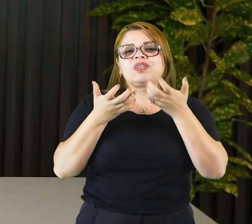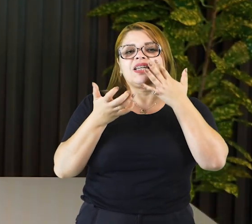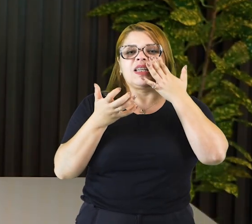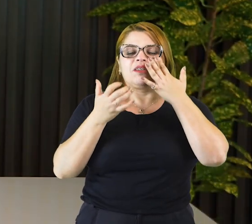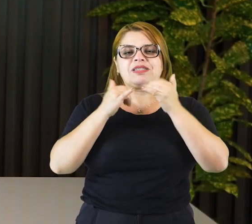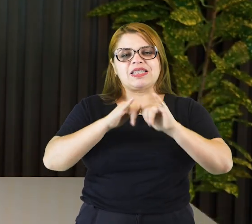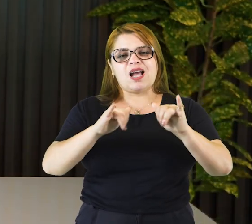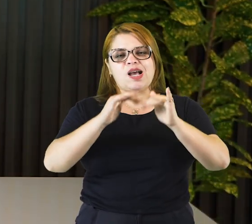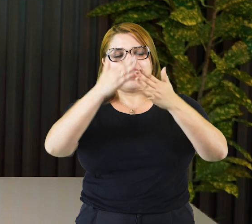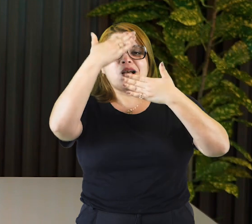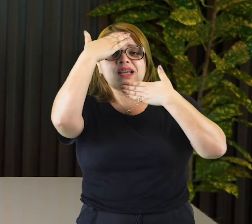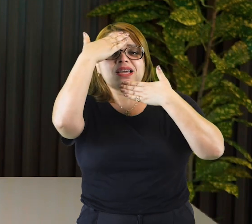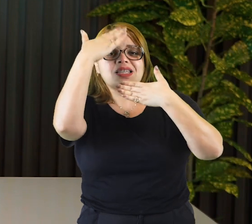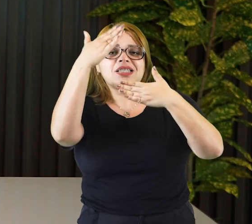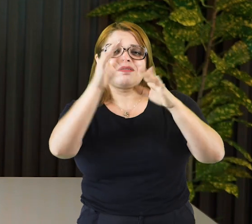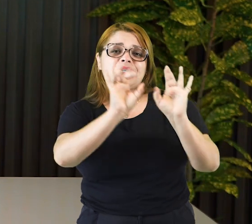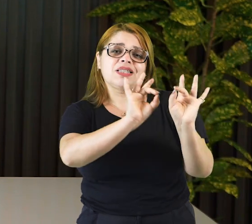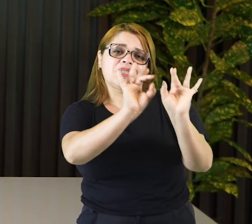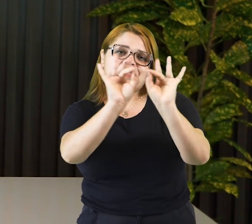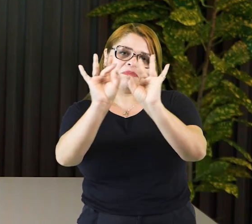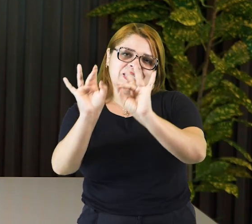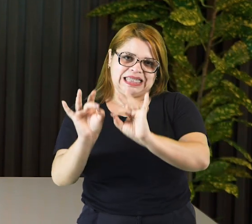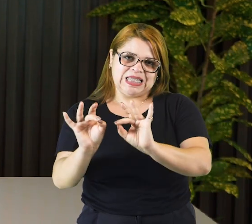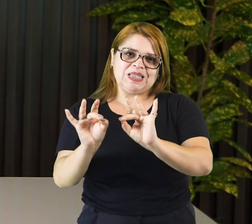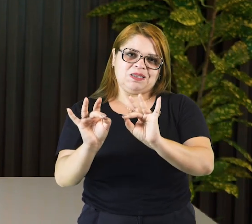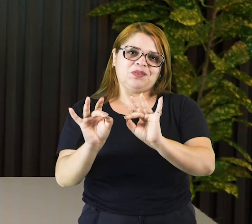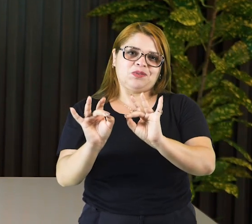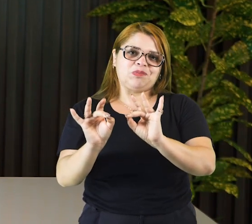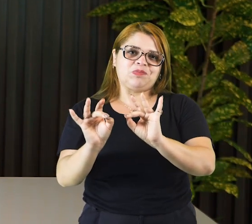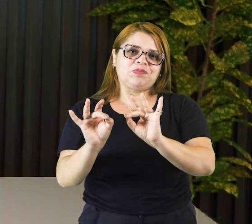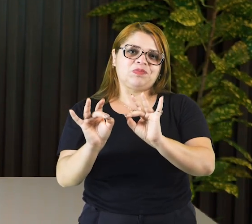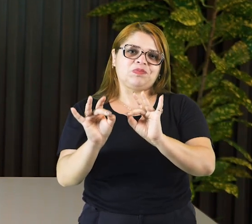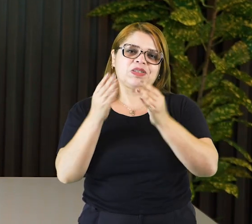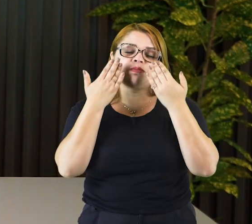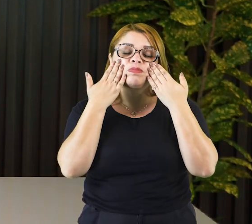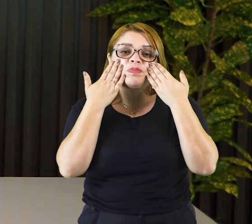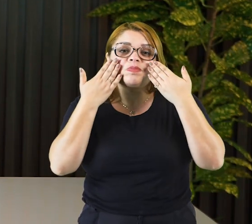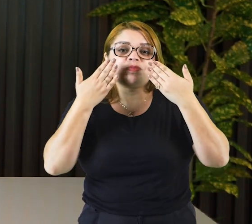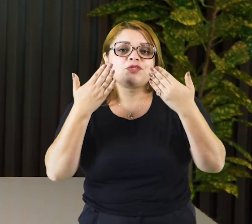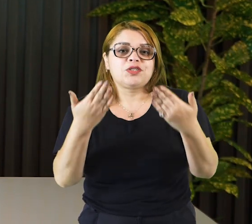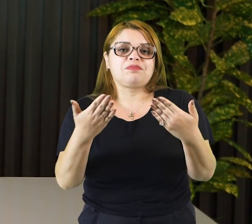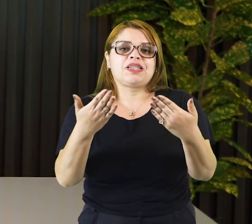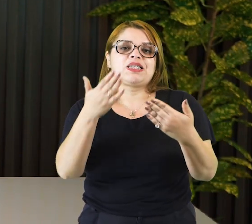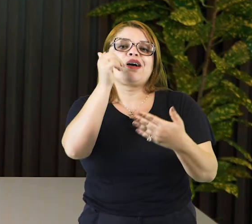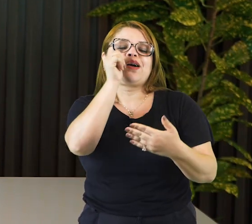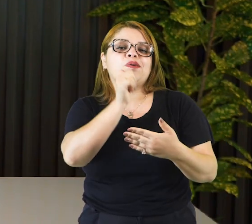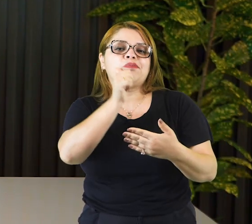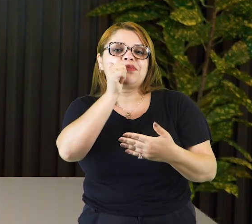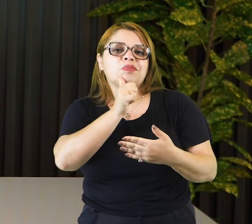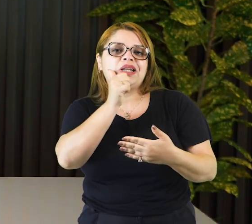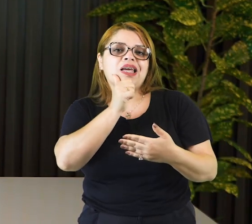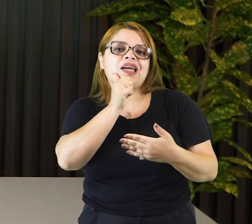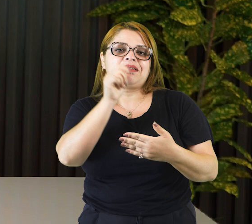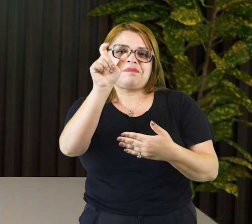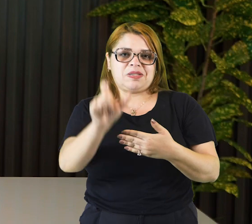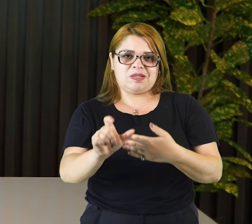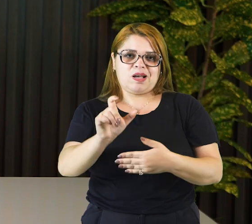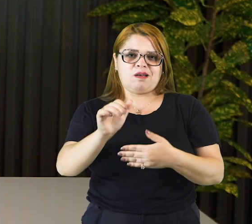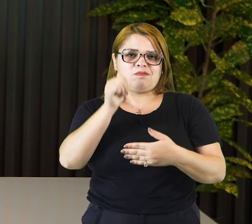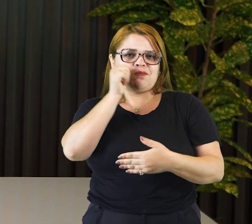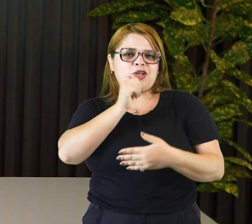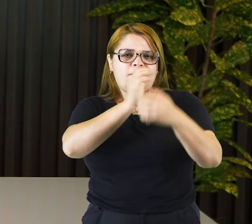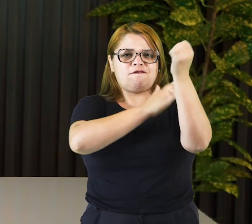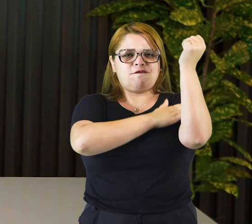aqui o meu agradecimento especial à senhora e dizer assim da grande admiração que eu tenho como mulher para a senhora, que é uma